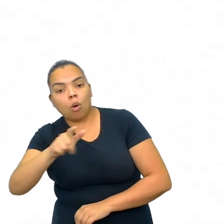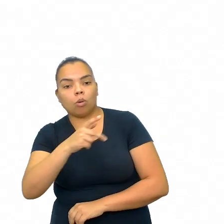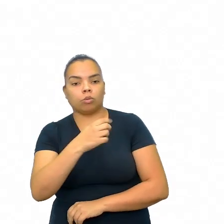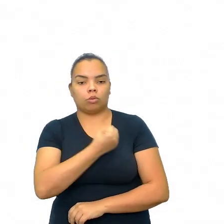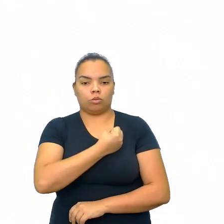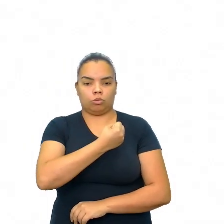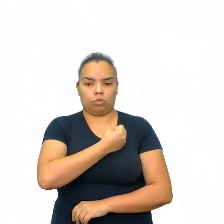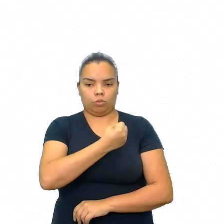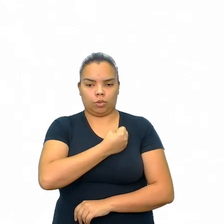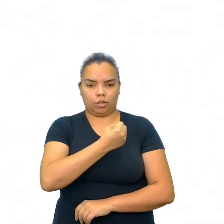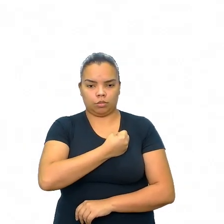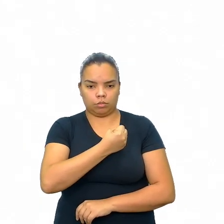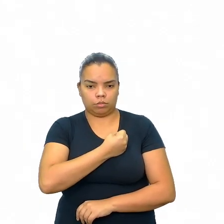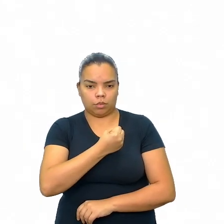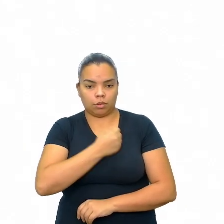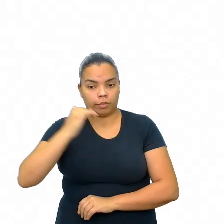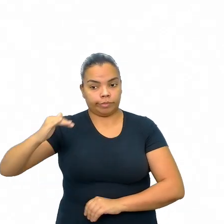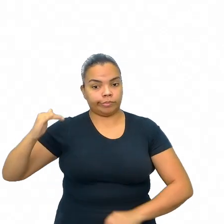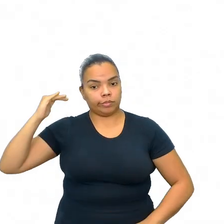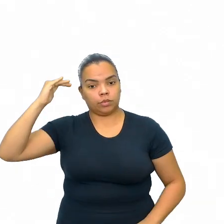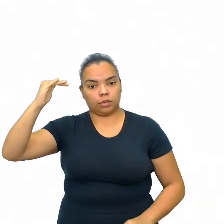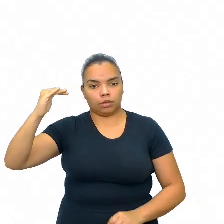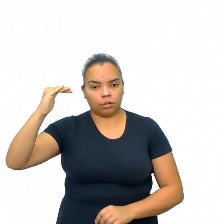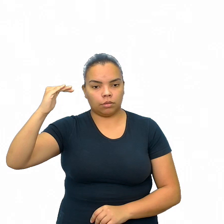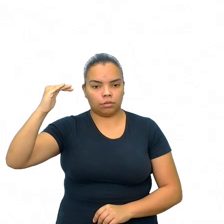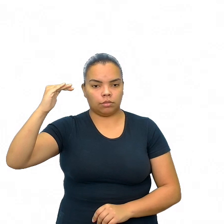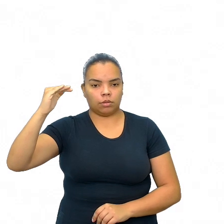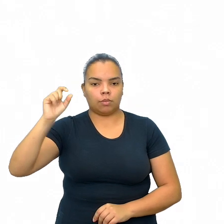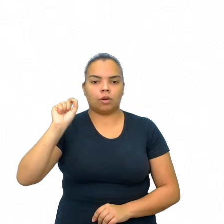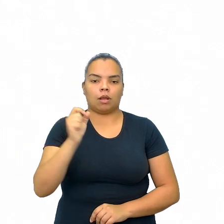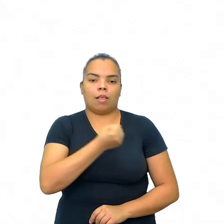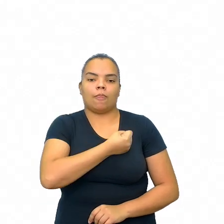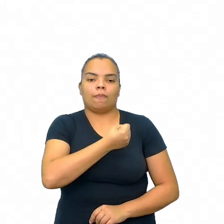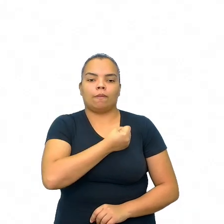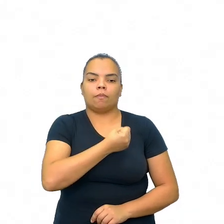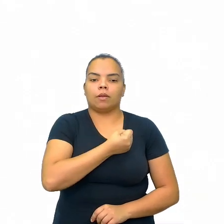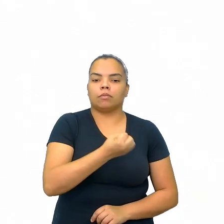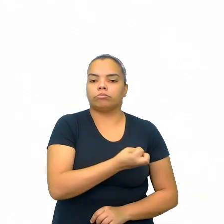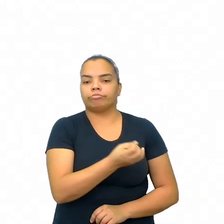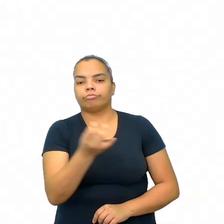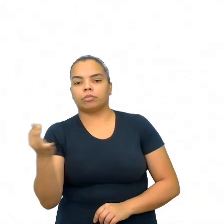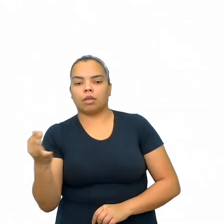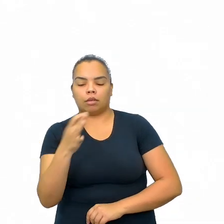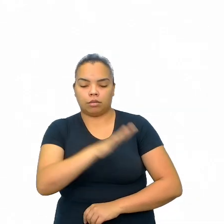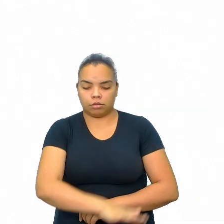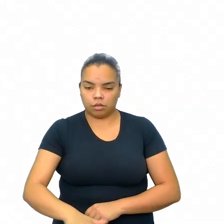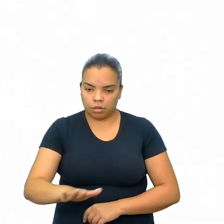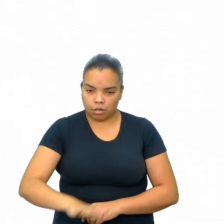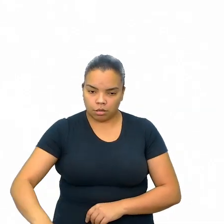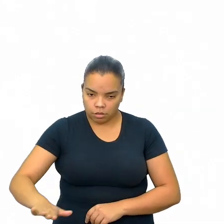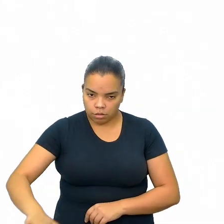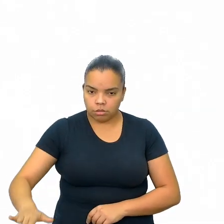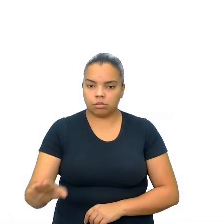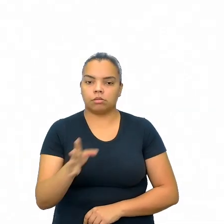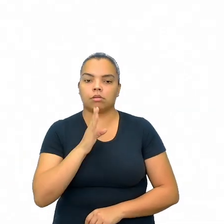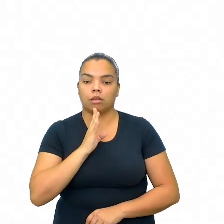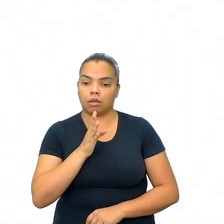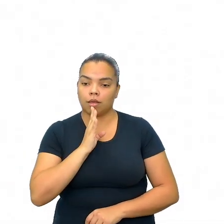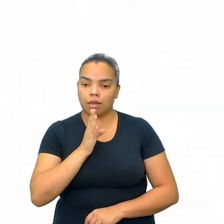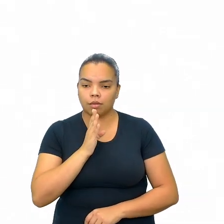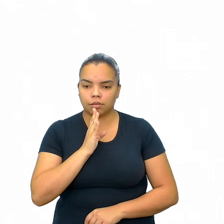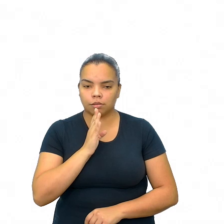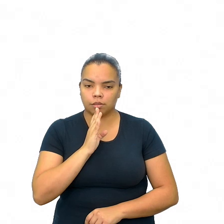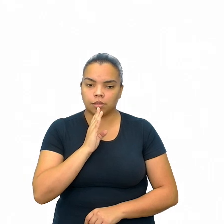superior para que possamos saber qual é a magnitude de números que os estudantes conhecem. Ou seja, quando a